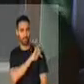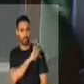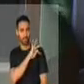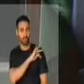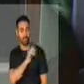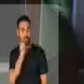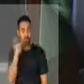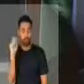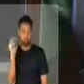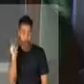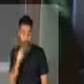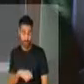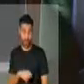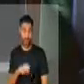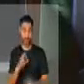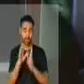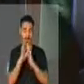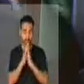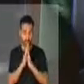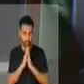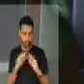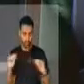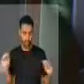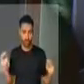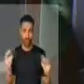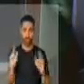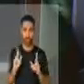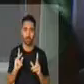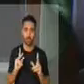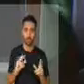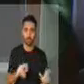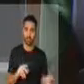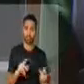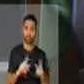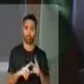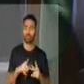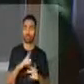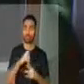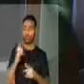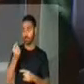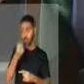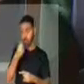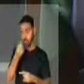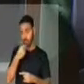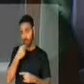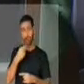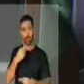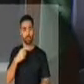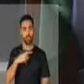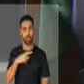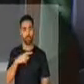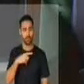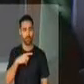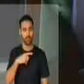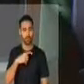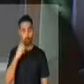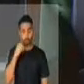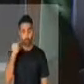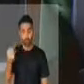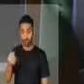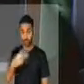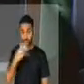que podem curar o câncer, muitos medicamentos. A cada dia,